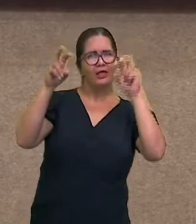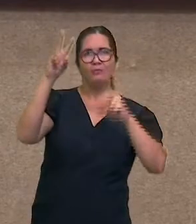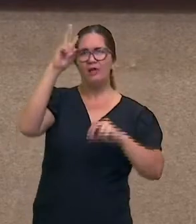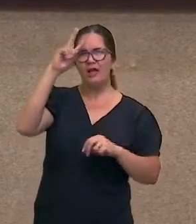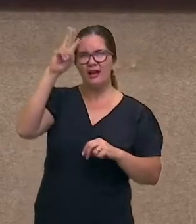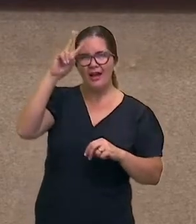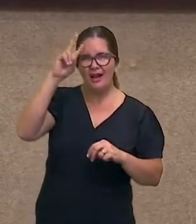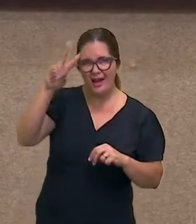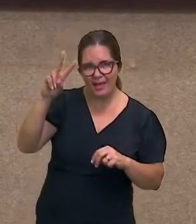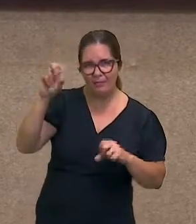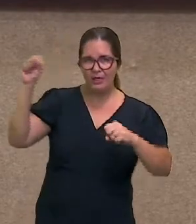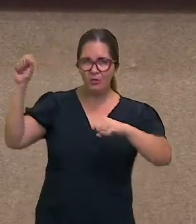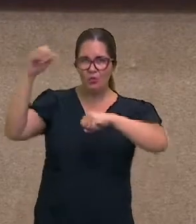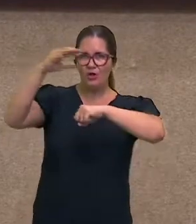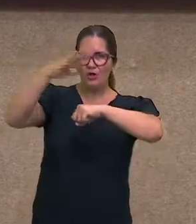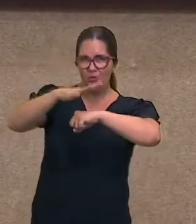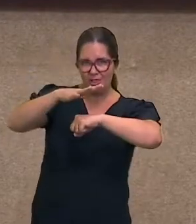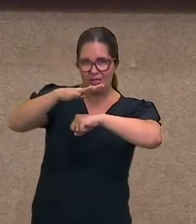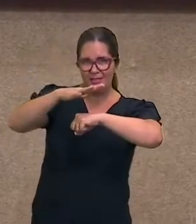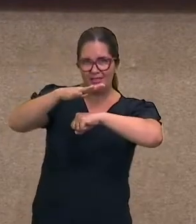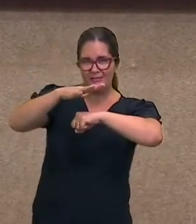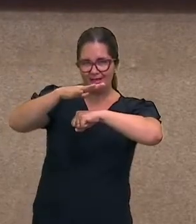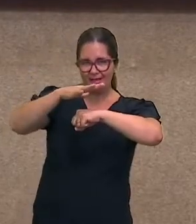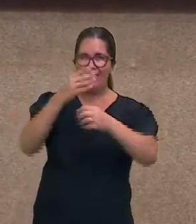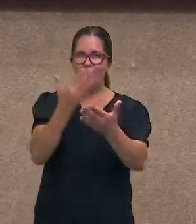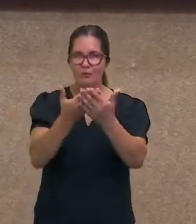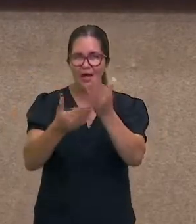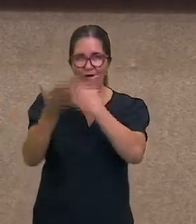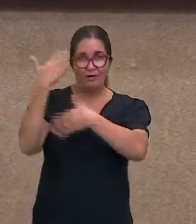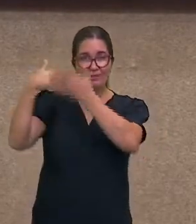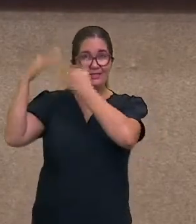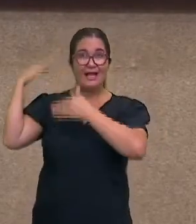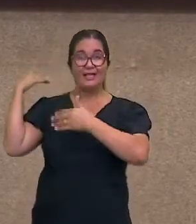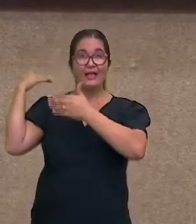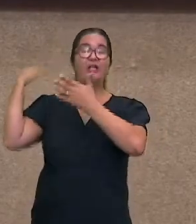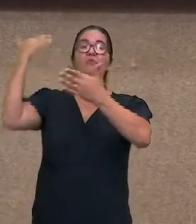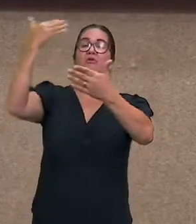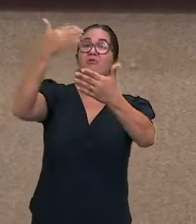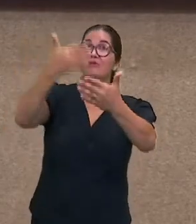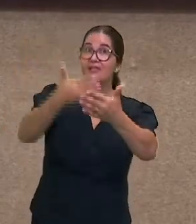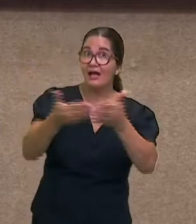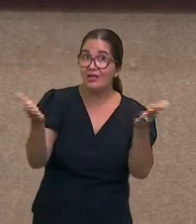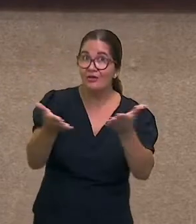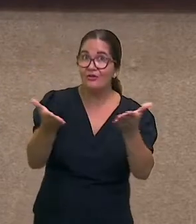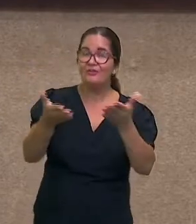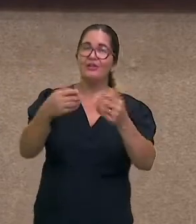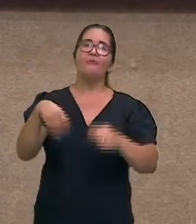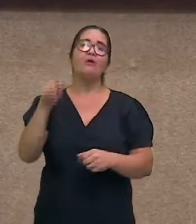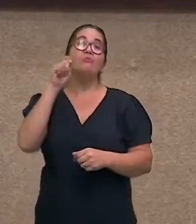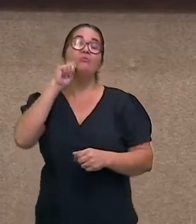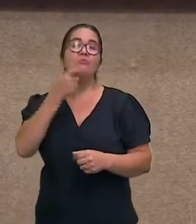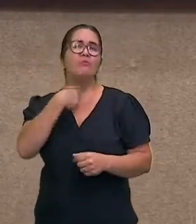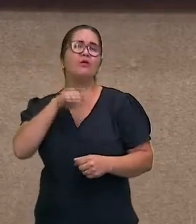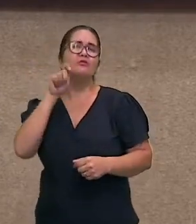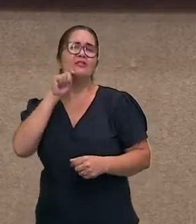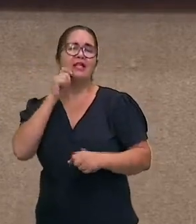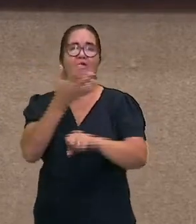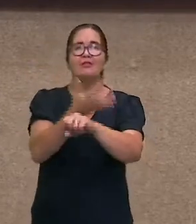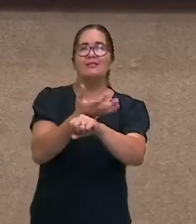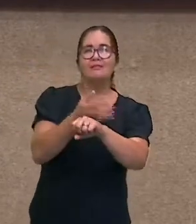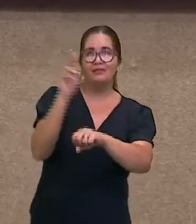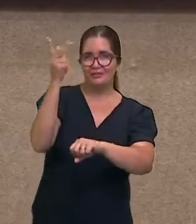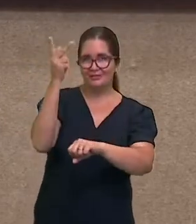do iluminismo? Que bacana! Vamos dar continuidade. Sou Andresa Magalhães, sua professora de